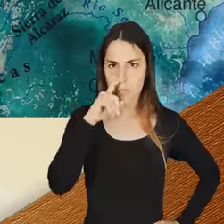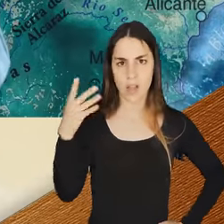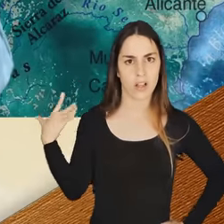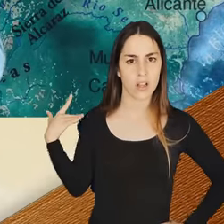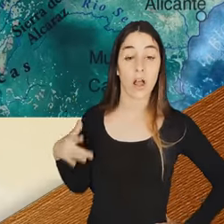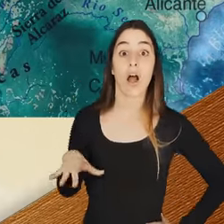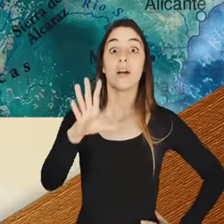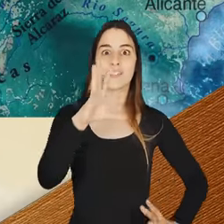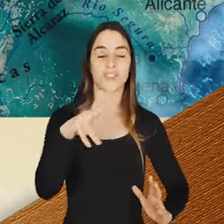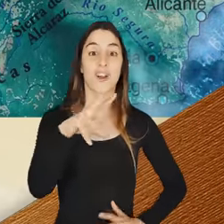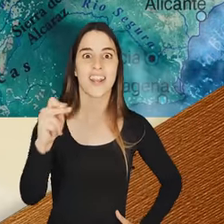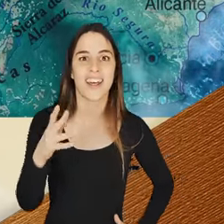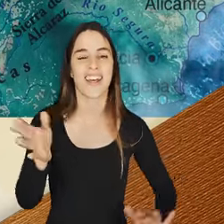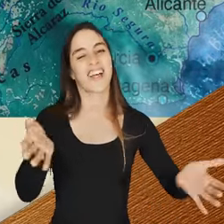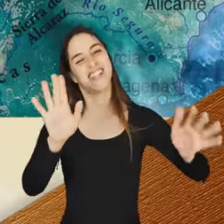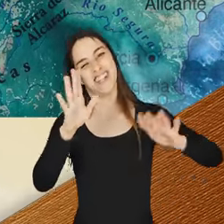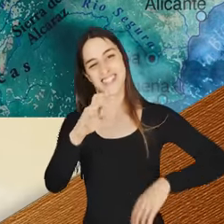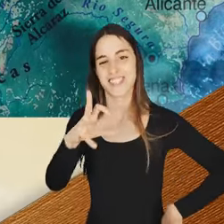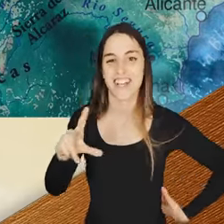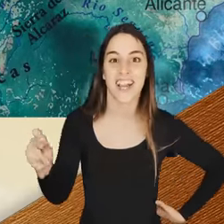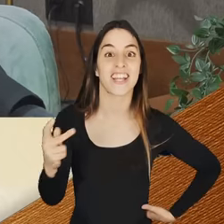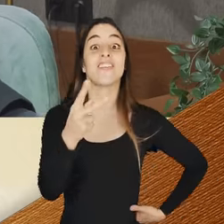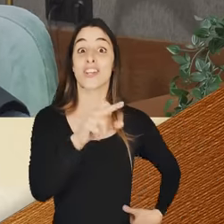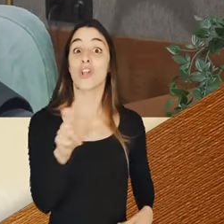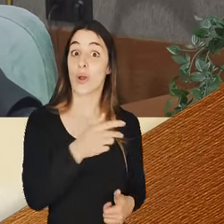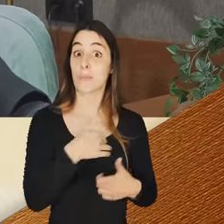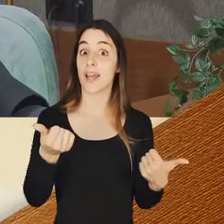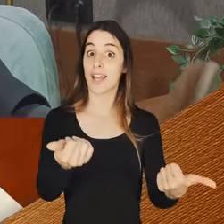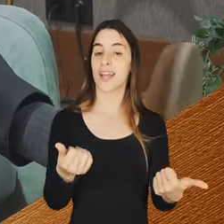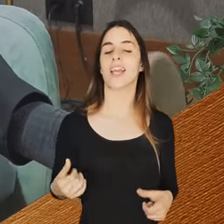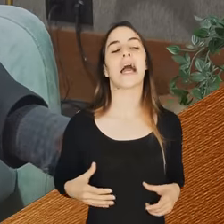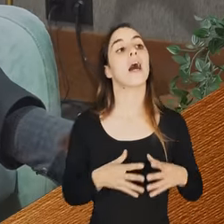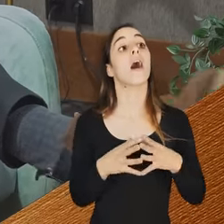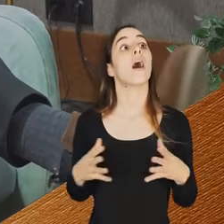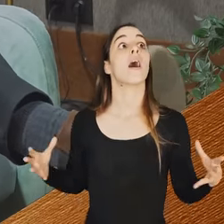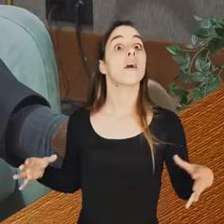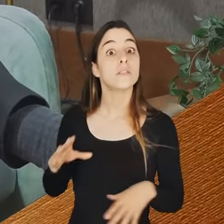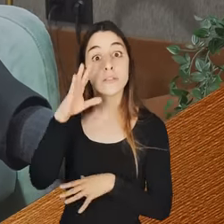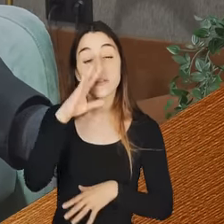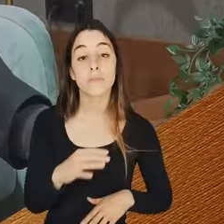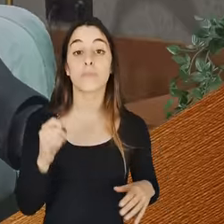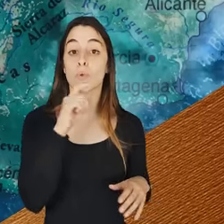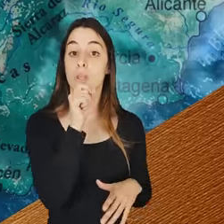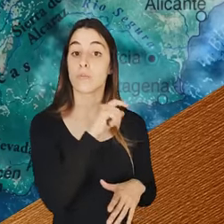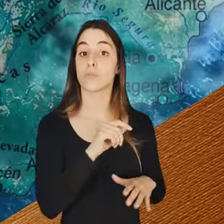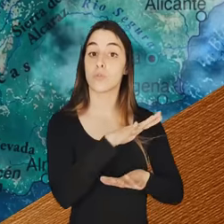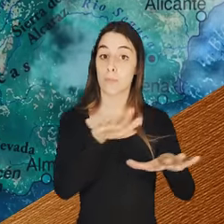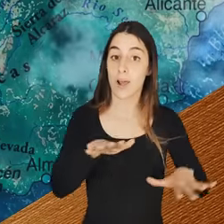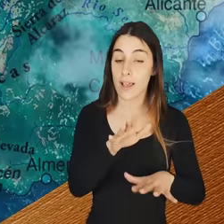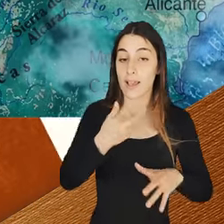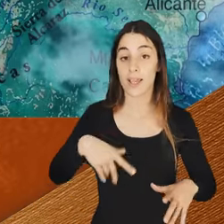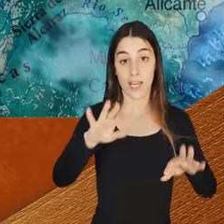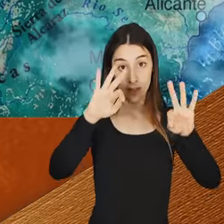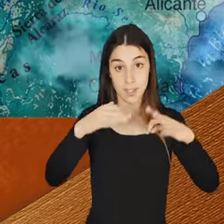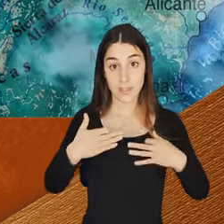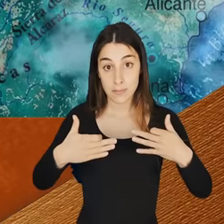Joana? Olá, Joana. Vítor, como estão? Olá. Se podemos ir à praia este fim de semana?